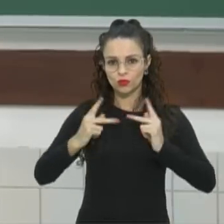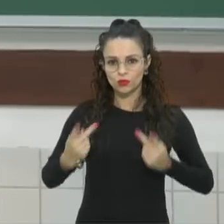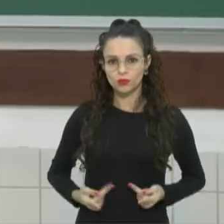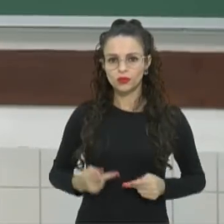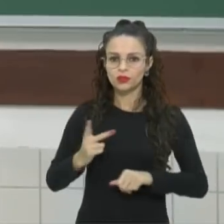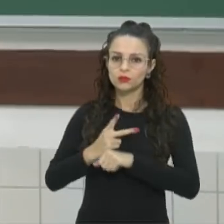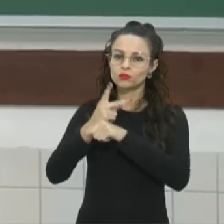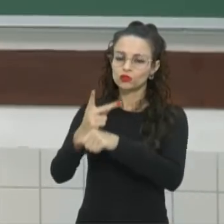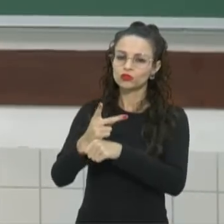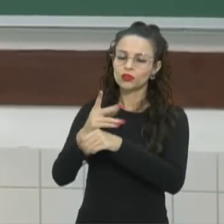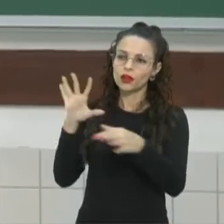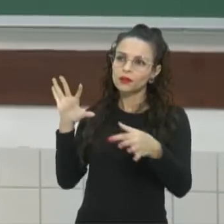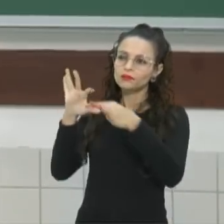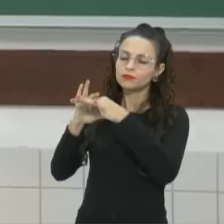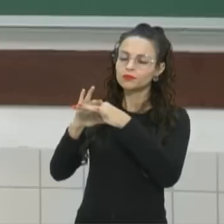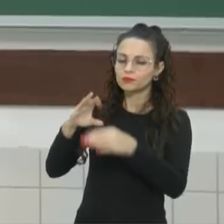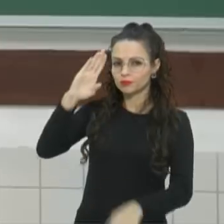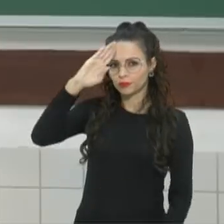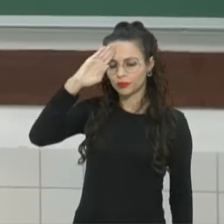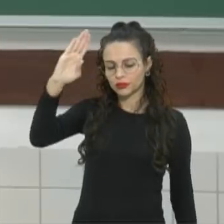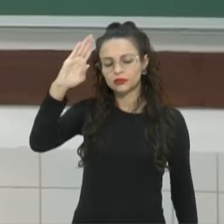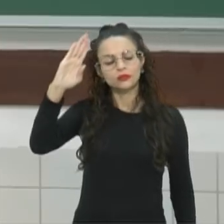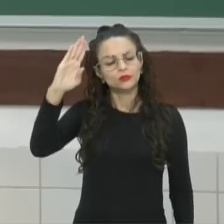o princípio da divindade, o princípio da